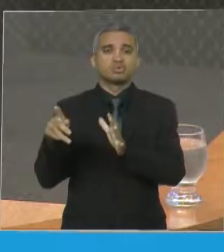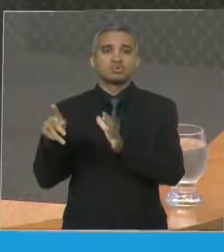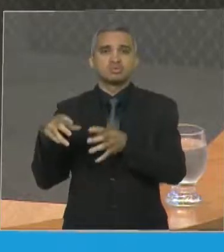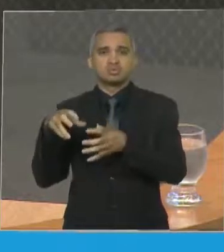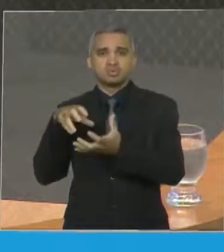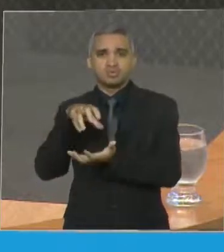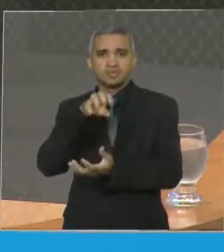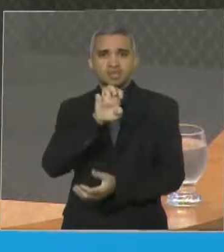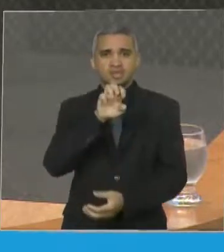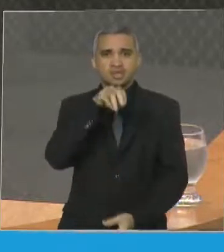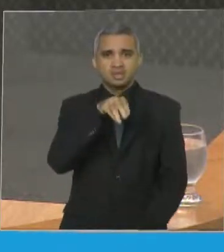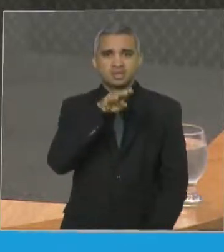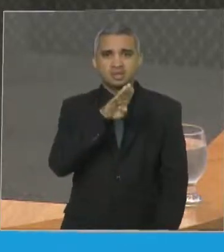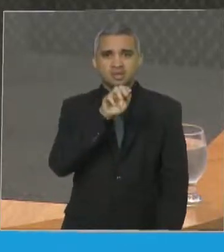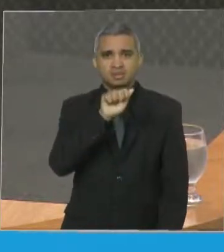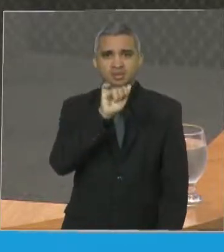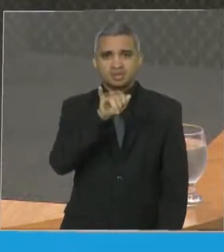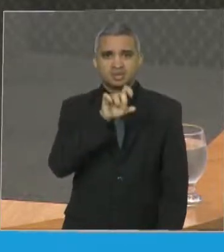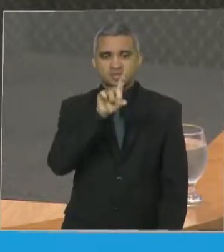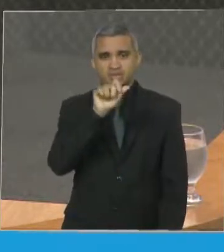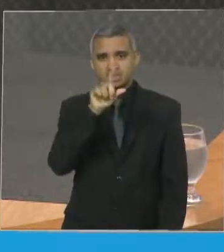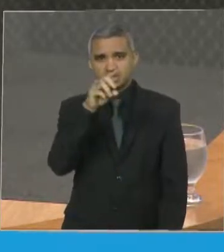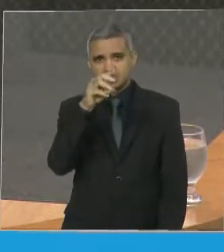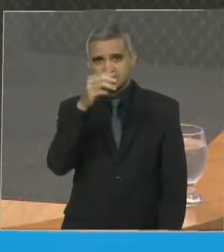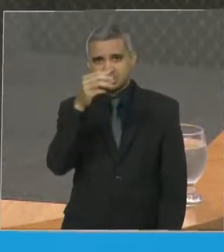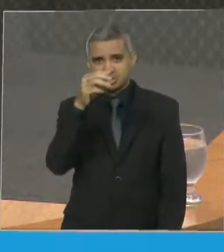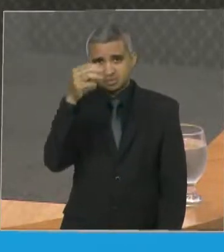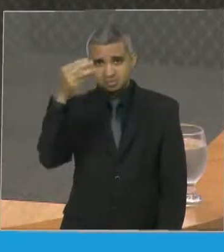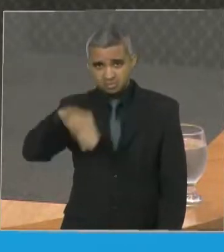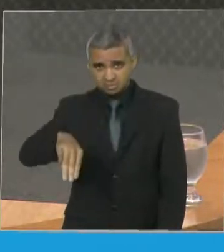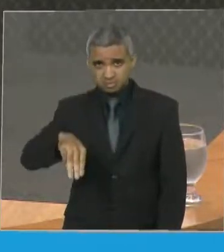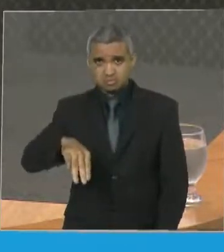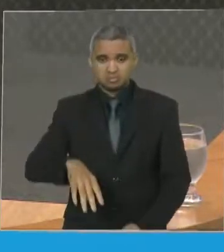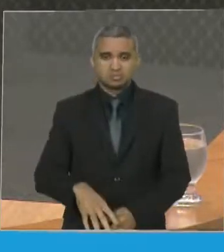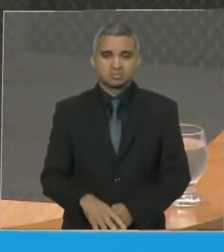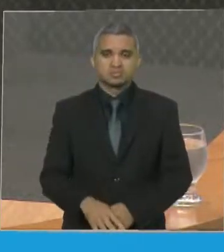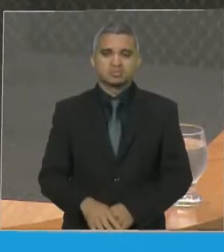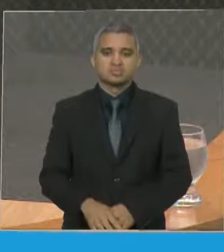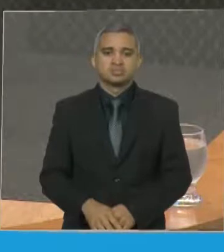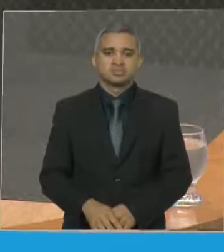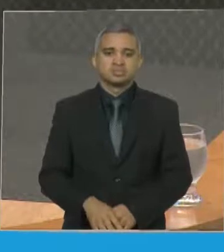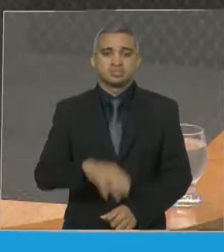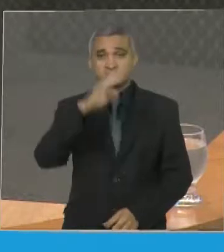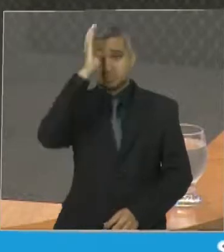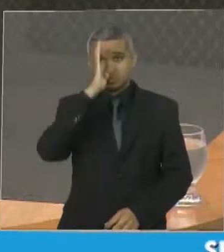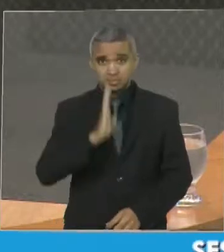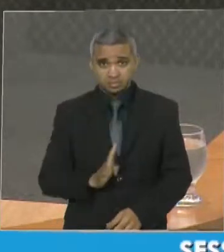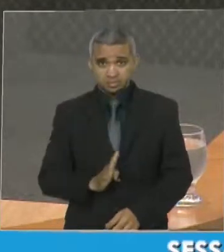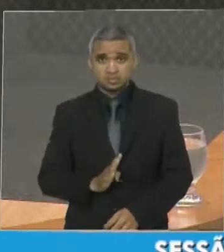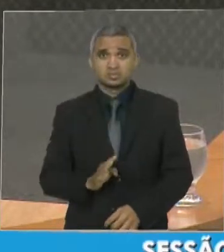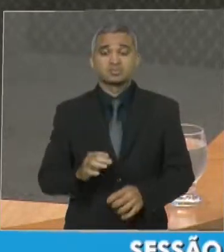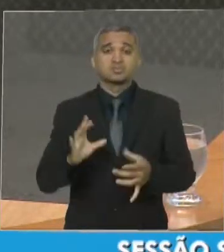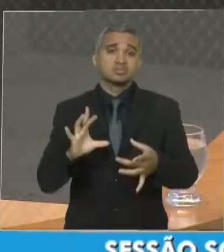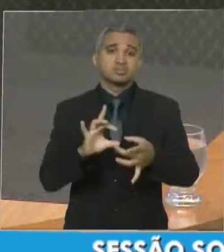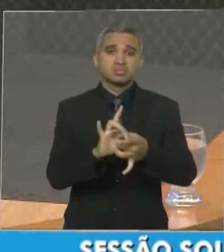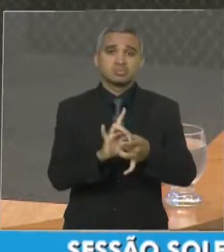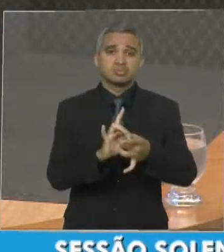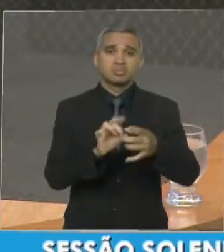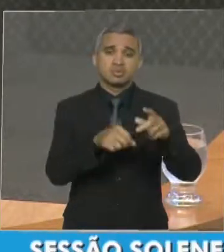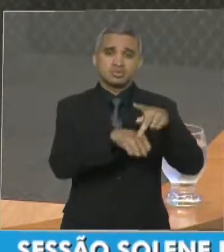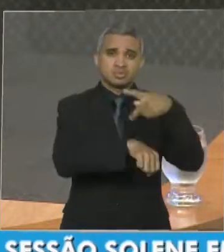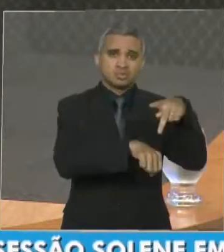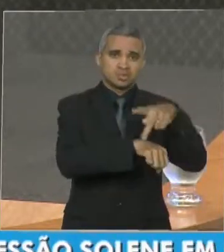1955, a de Israel no Brasil. Momento importantíssimo para selar de vez a união entre os dois